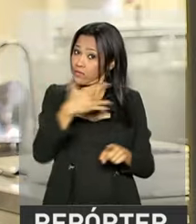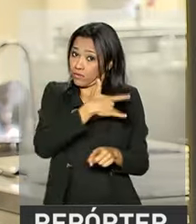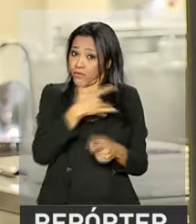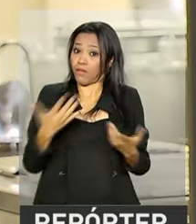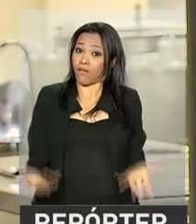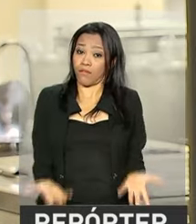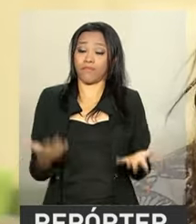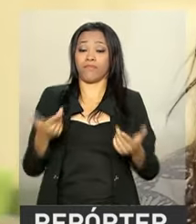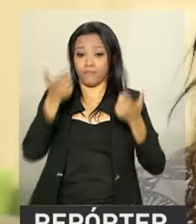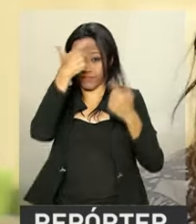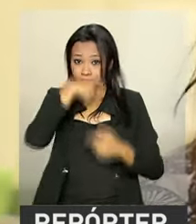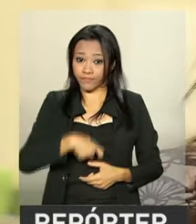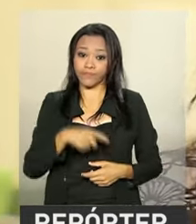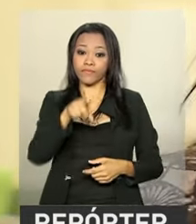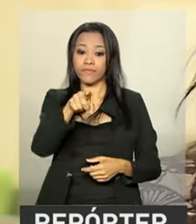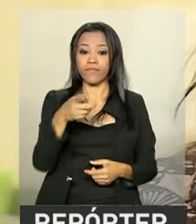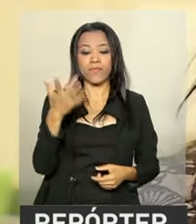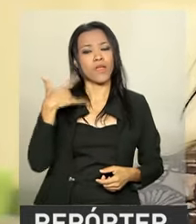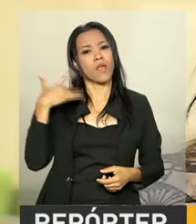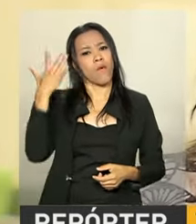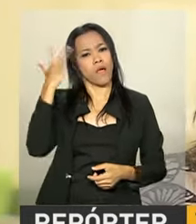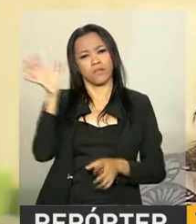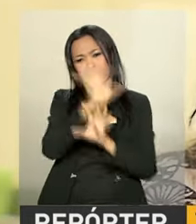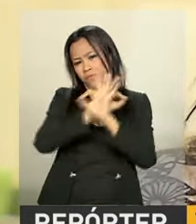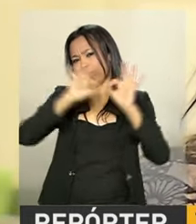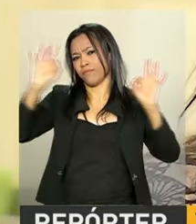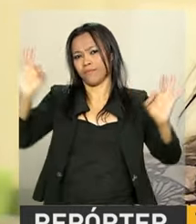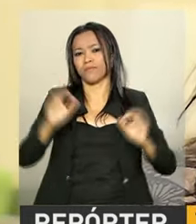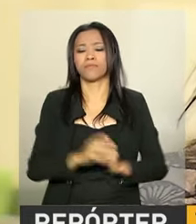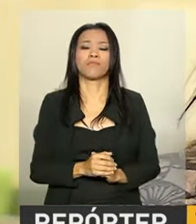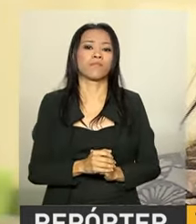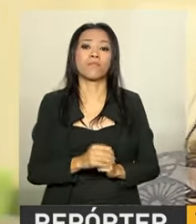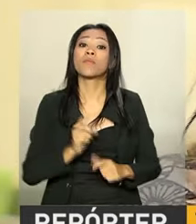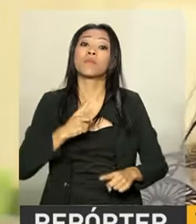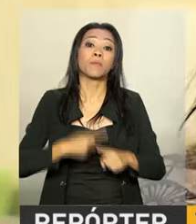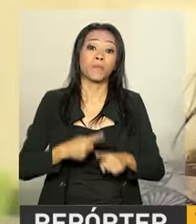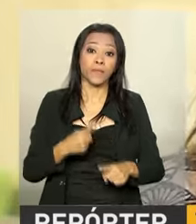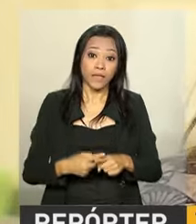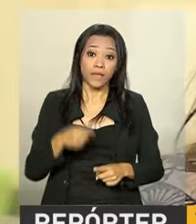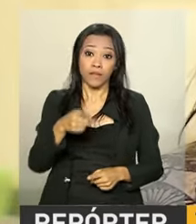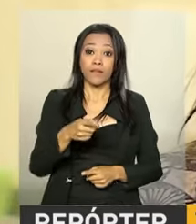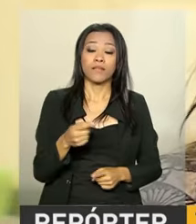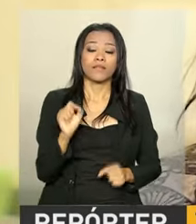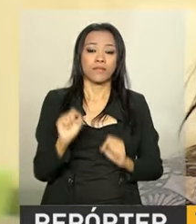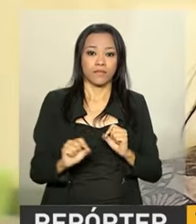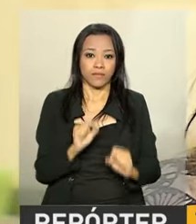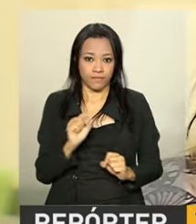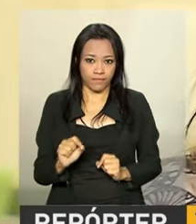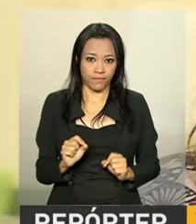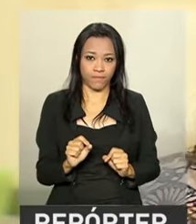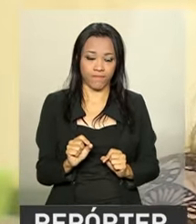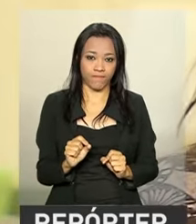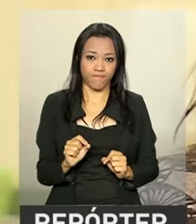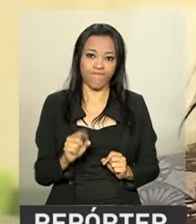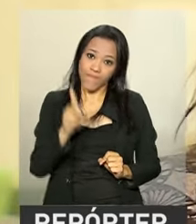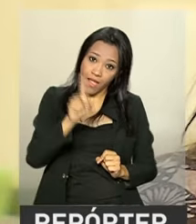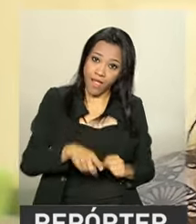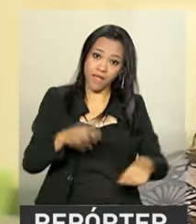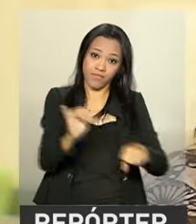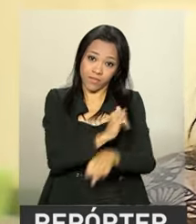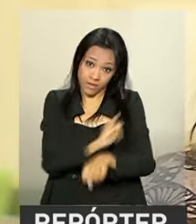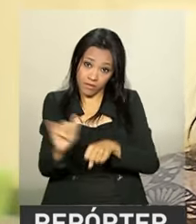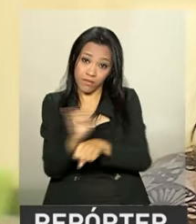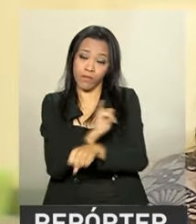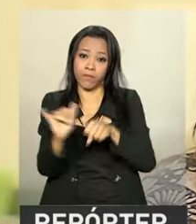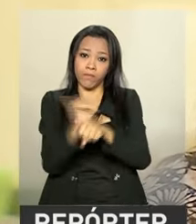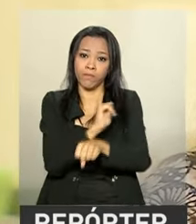saudáveis de alimentação. Eu acho excelente essa iniciativa, né, porque além dela promover, né, ser uma estratégia de